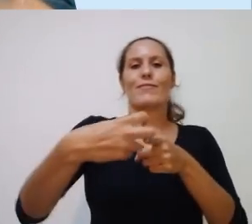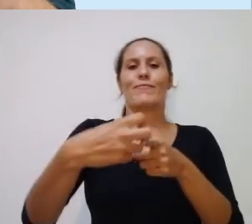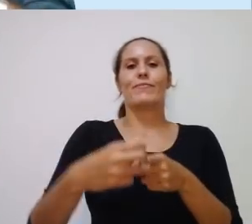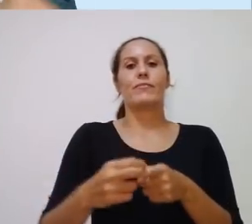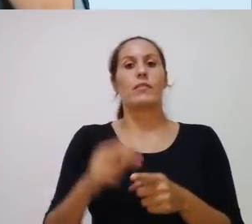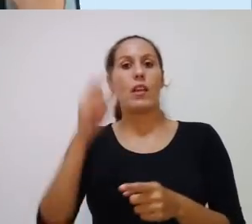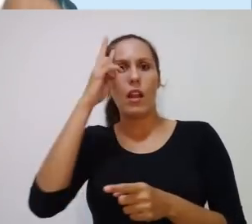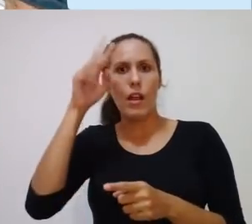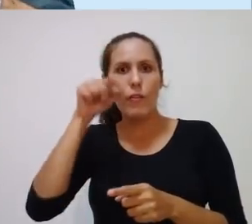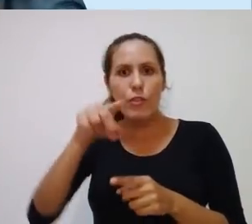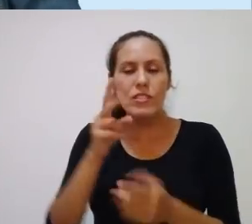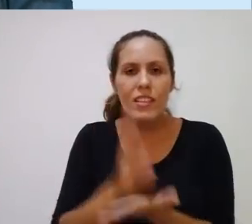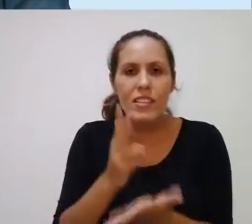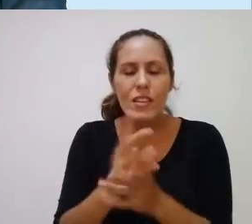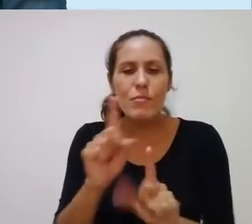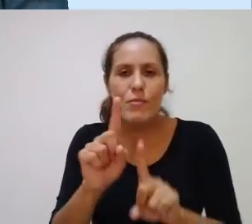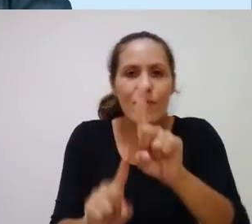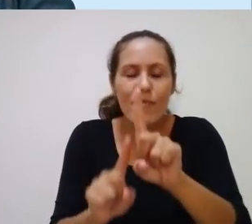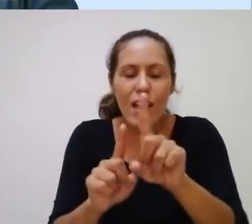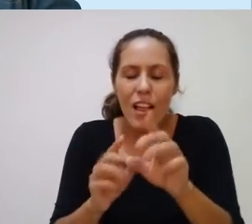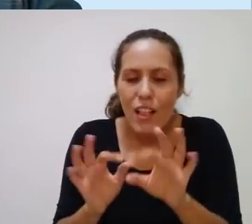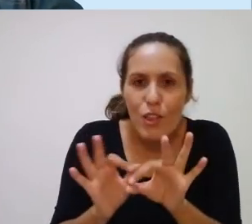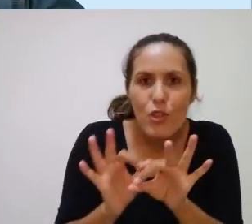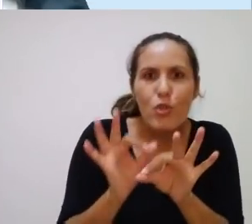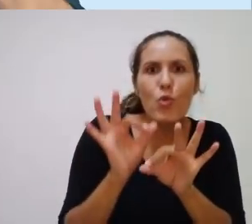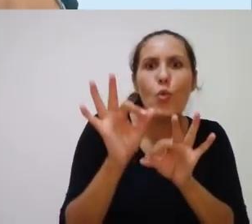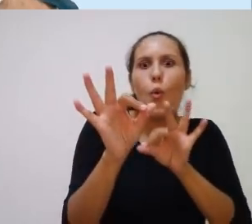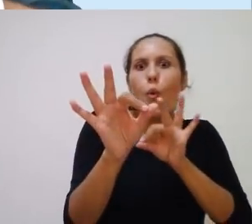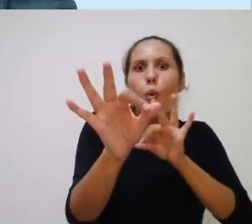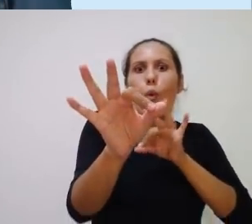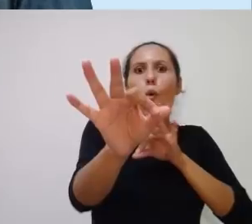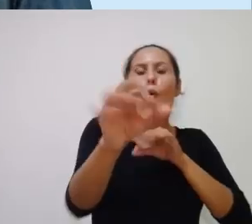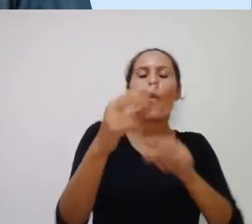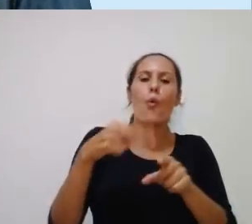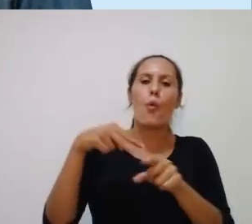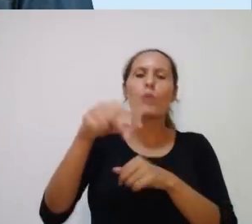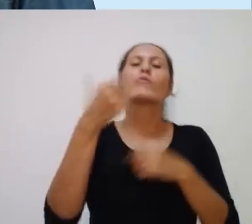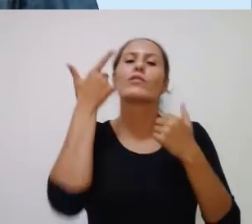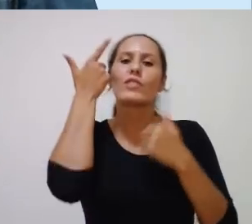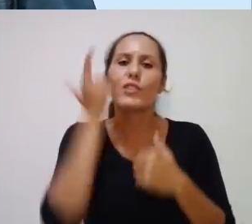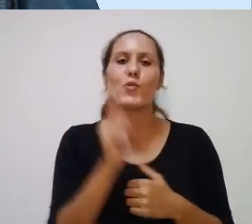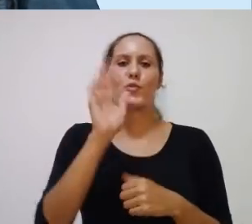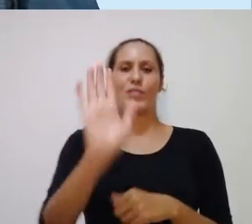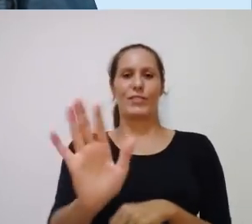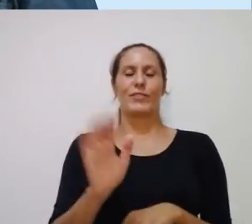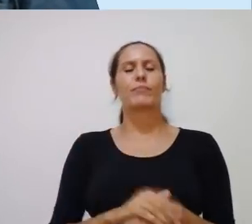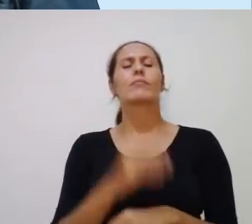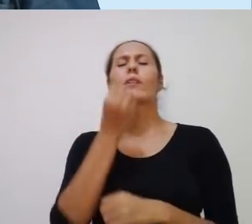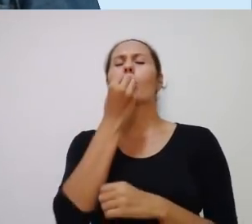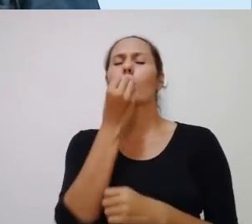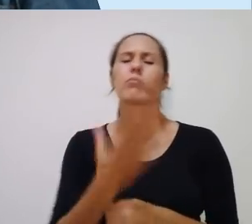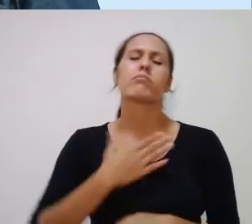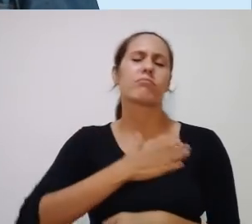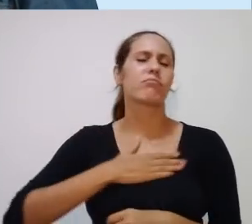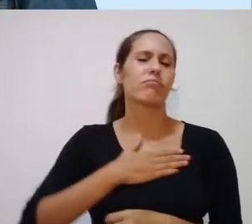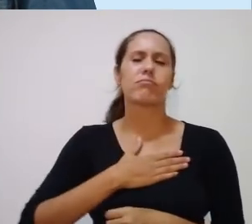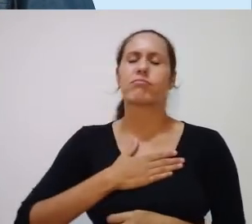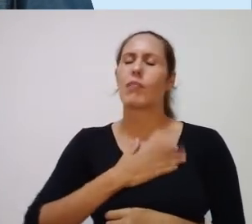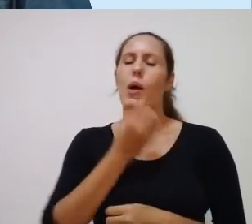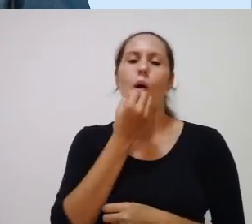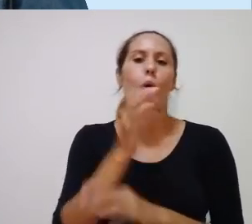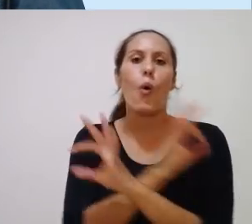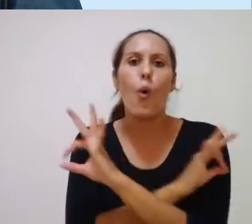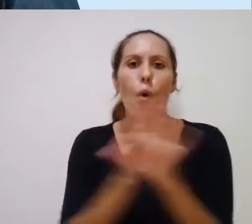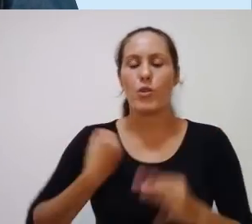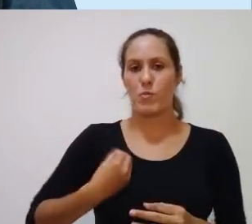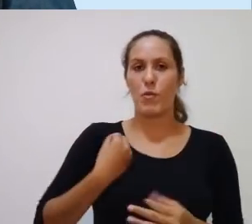pode sempre ir mais longe, porque na verdade você pode, você consegue. Então, pessoal, foi muito bom estar aqui esse momento com vocês,